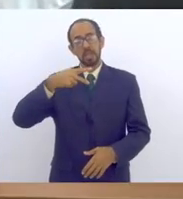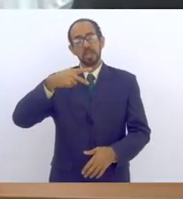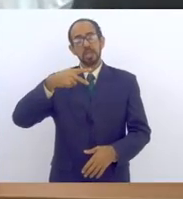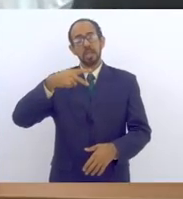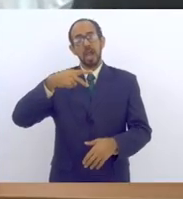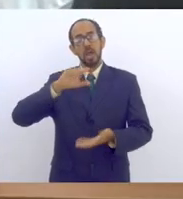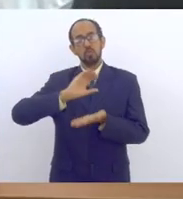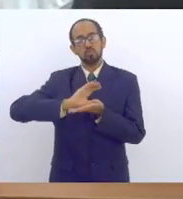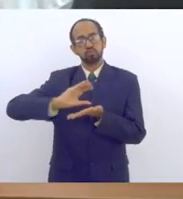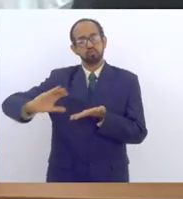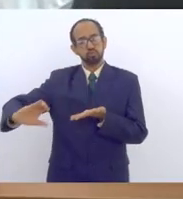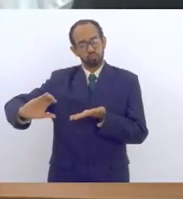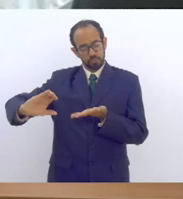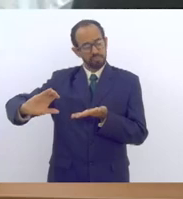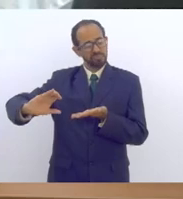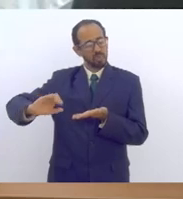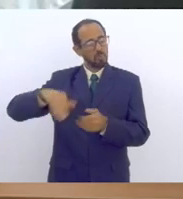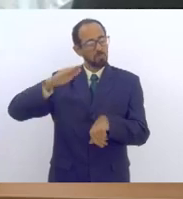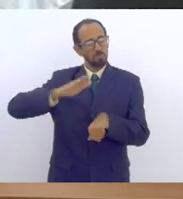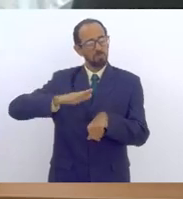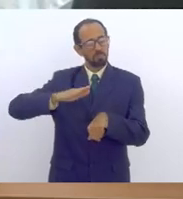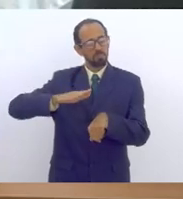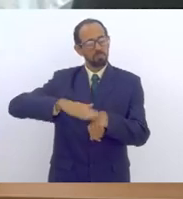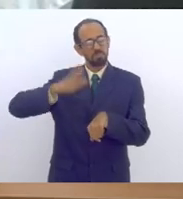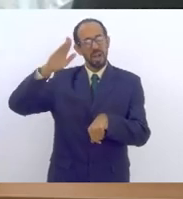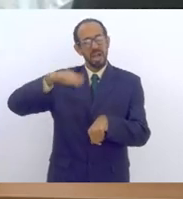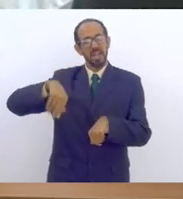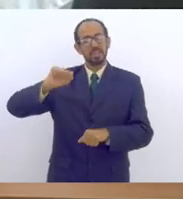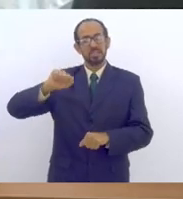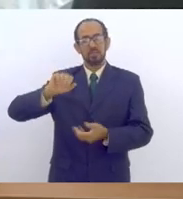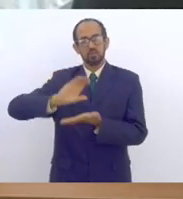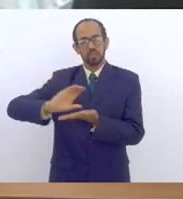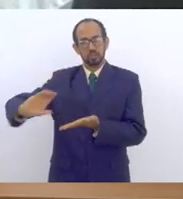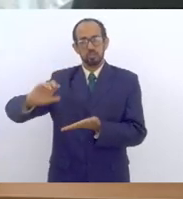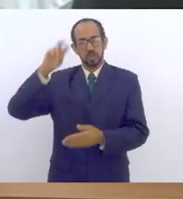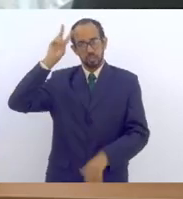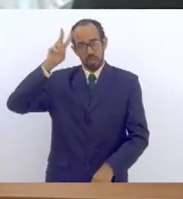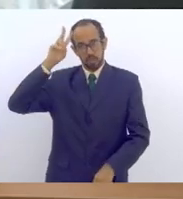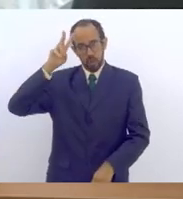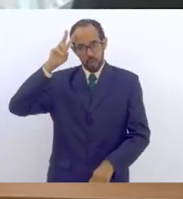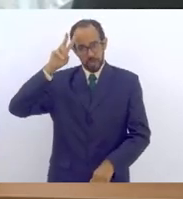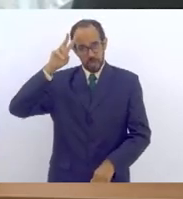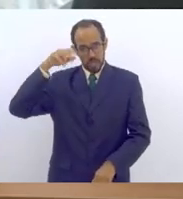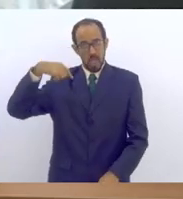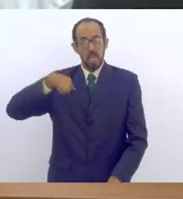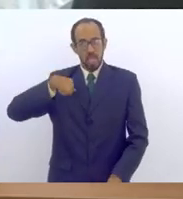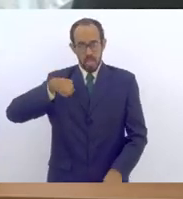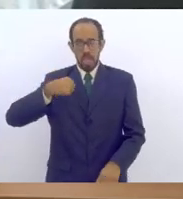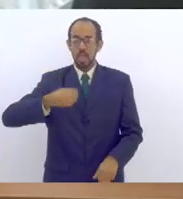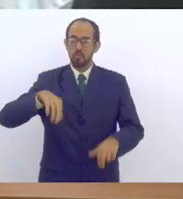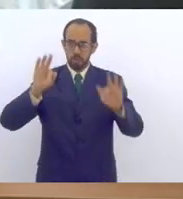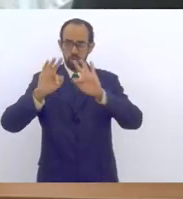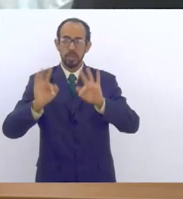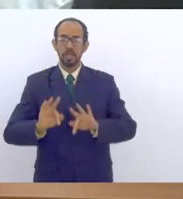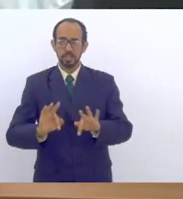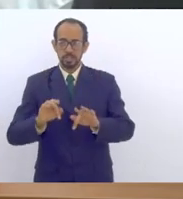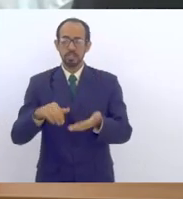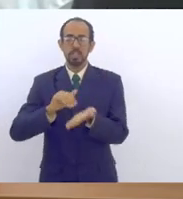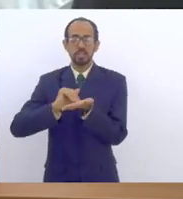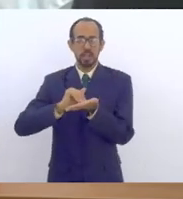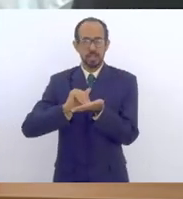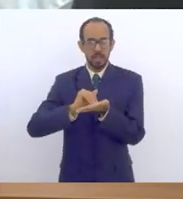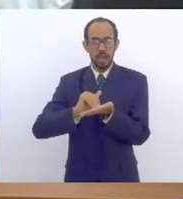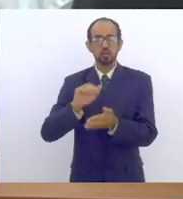de infraestrutura na rede física da história e eu fiquei feliz de ser secretário de estado ter podido fazer essa parte parceria